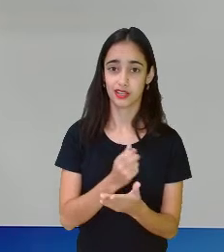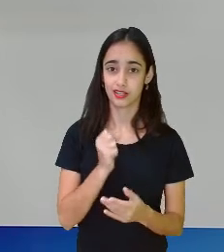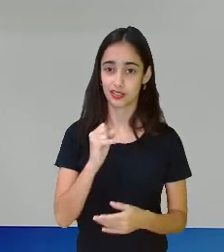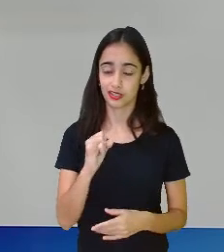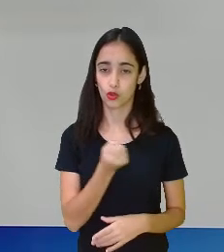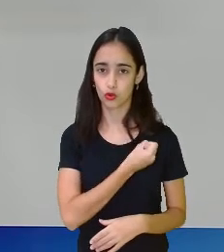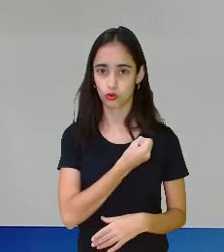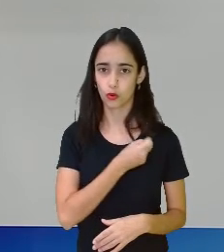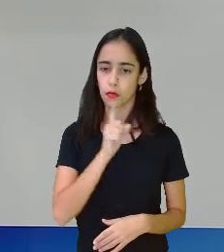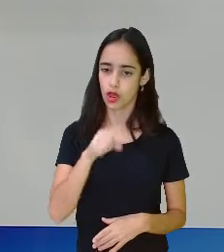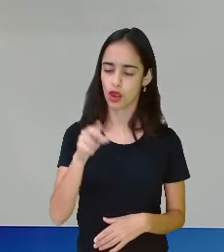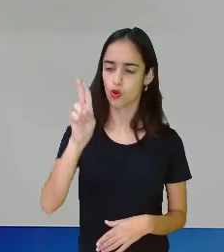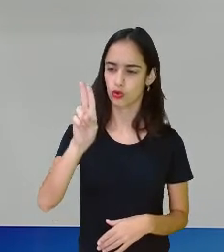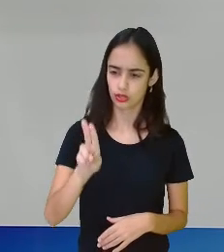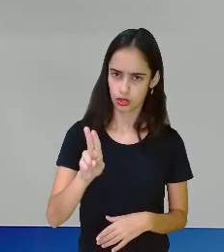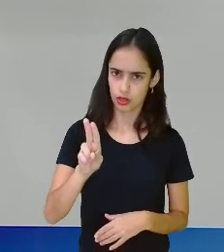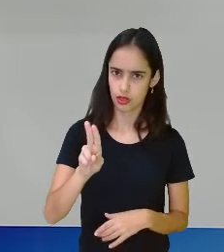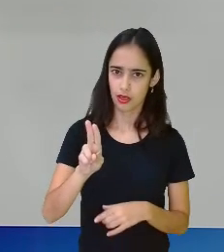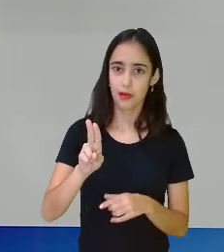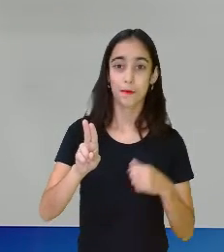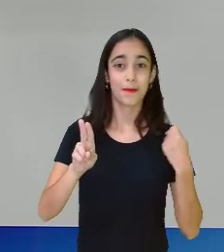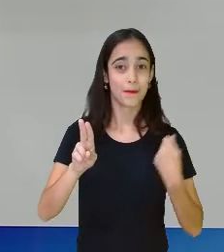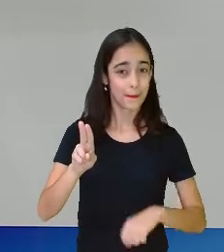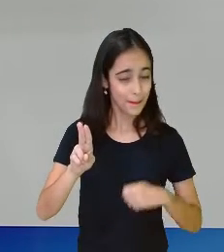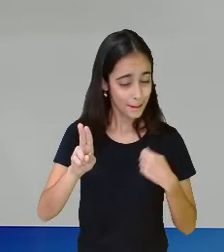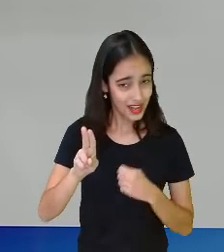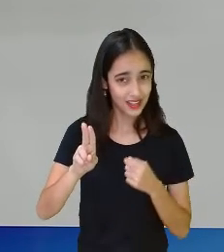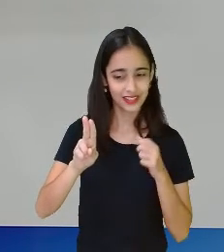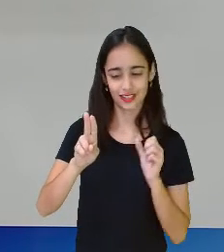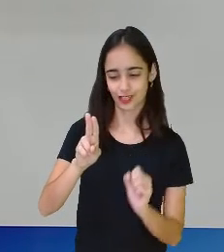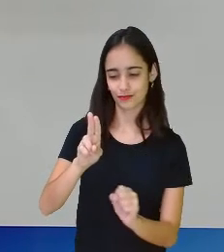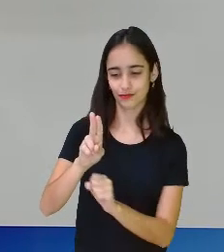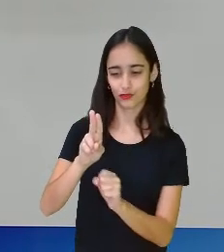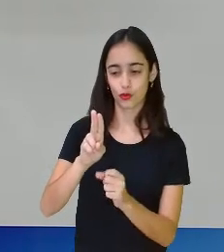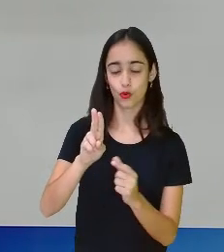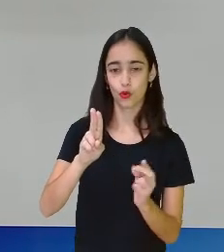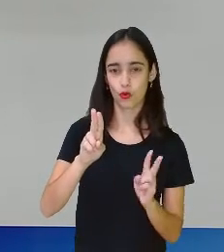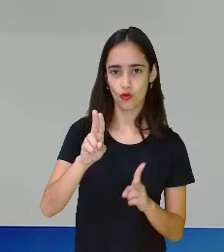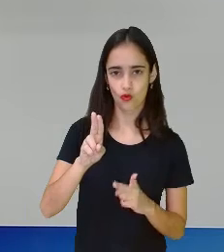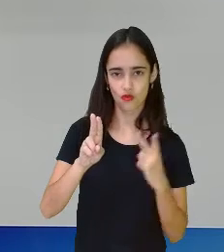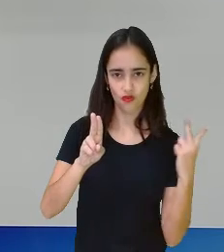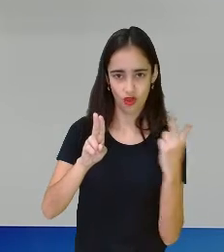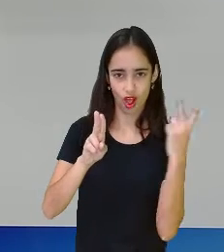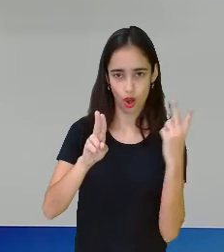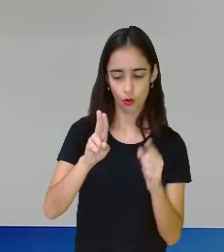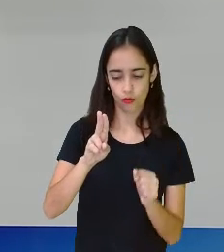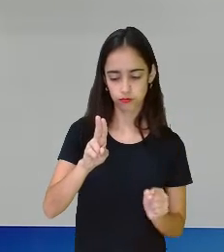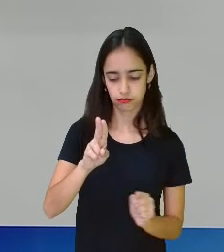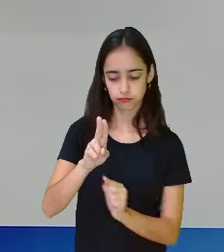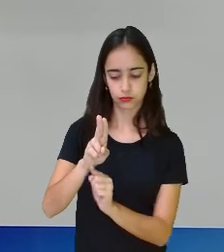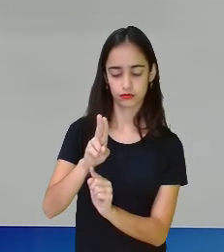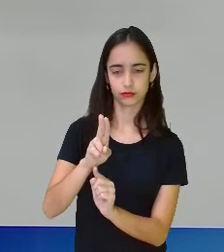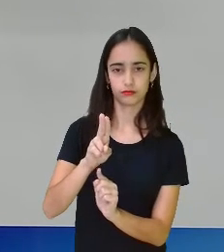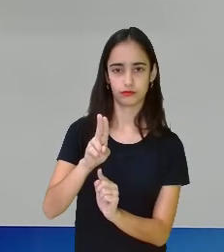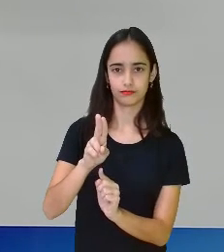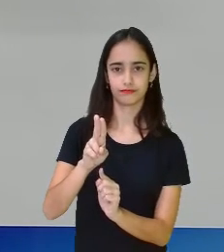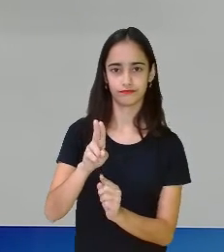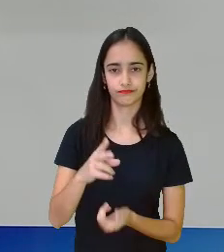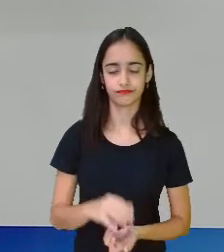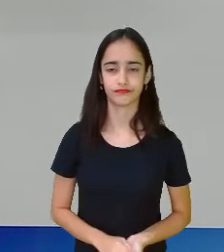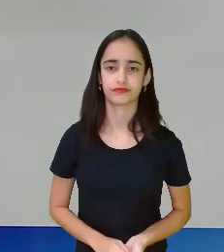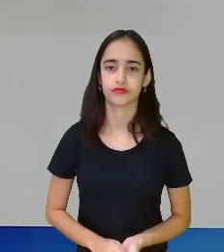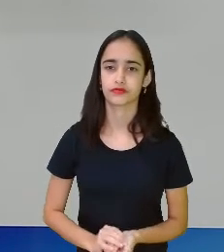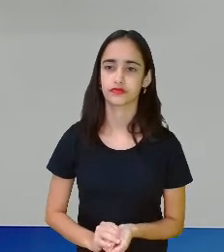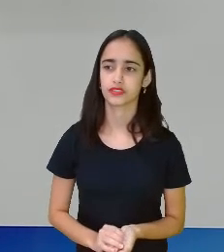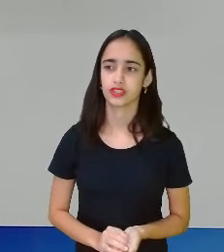Se vale dezena, o algarismo precisa estar abaixo de uma dezena. E assim por diante. Lógico, eu trouxe um